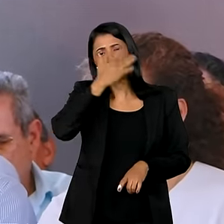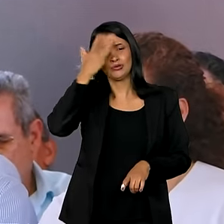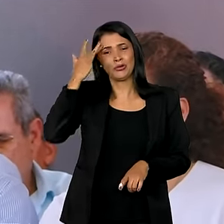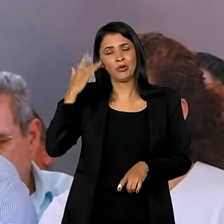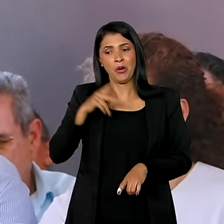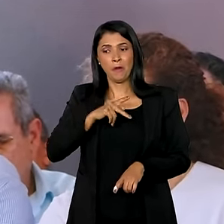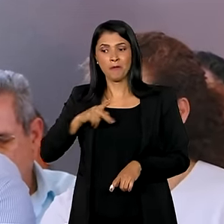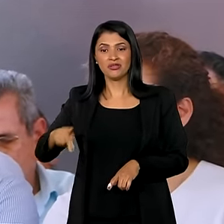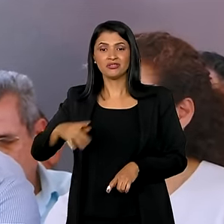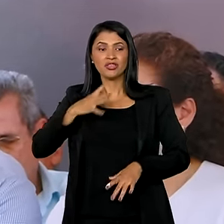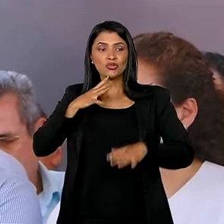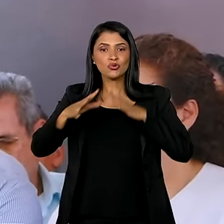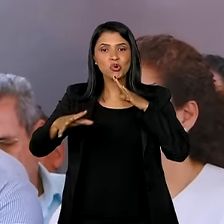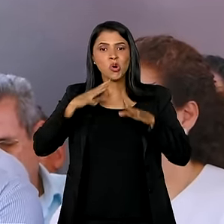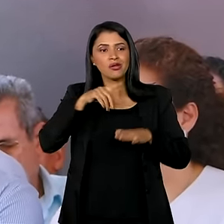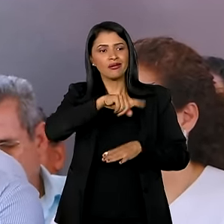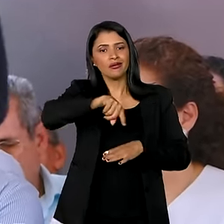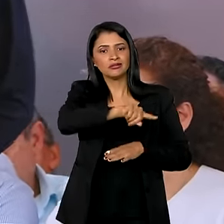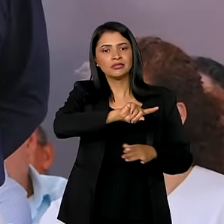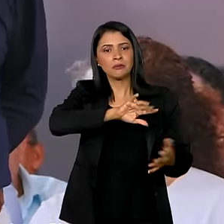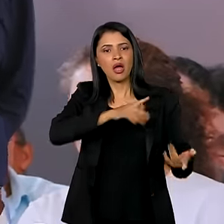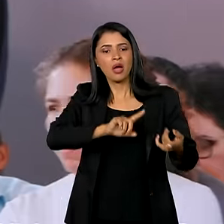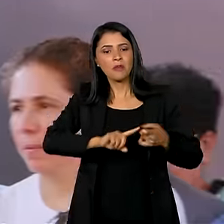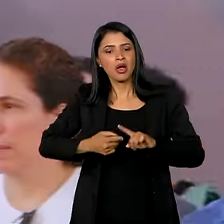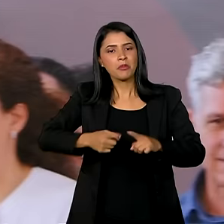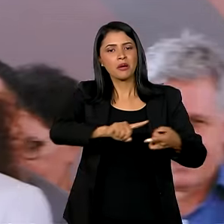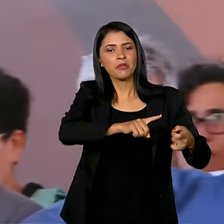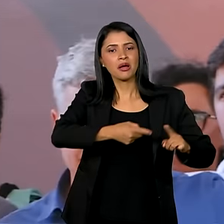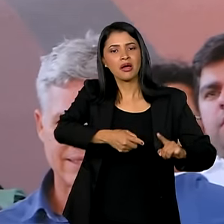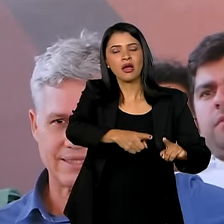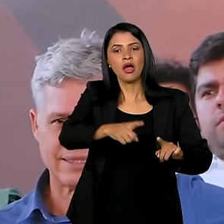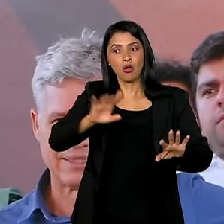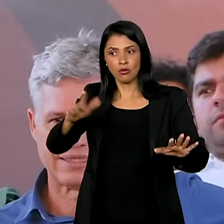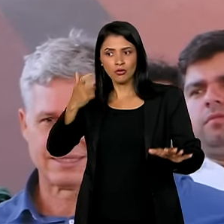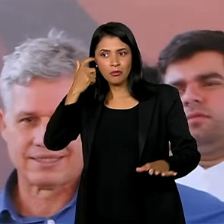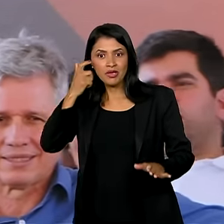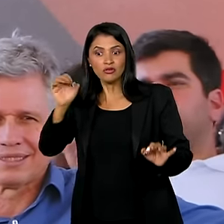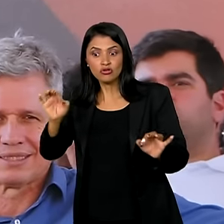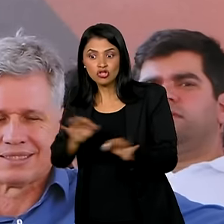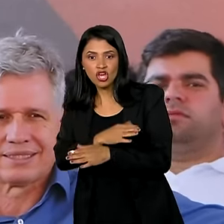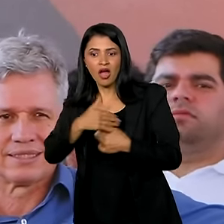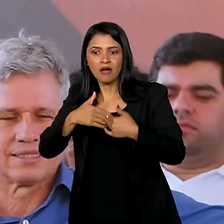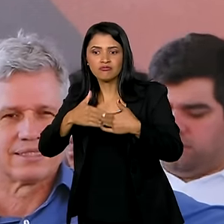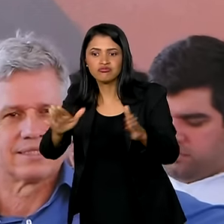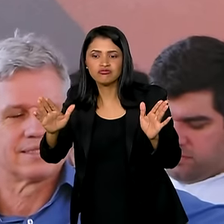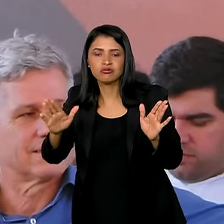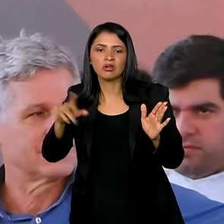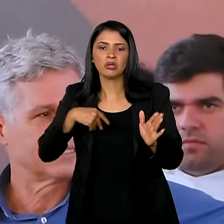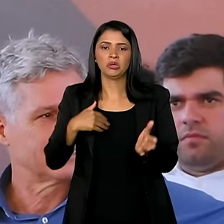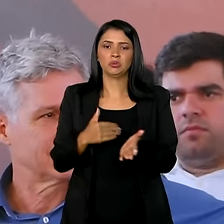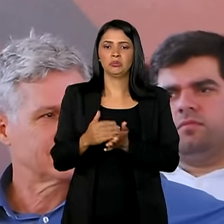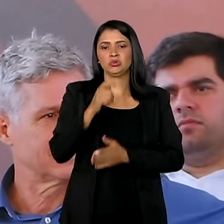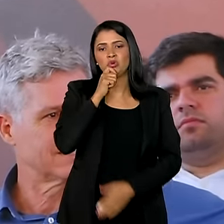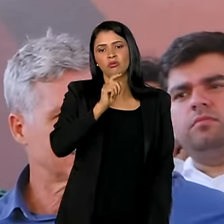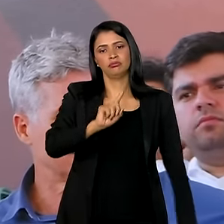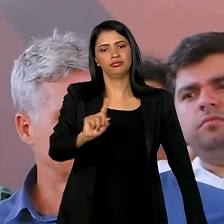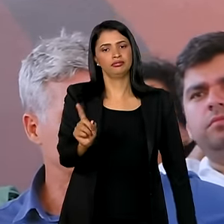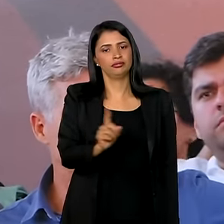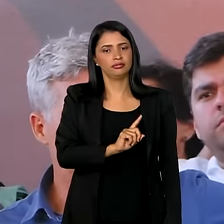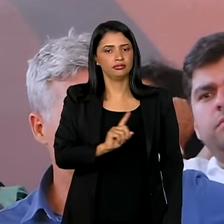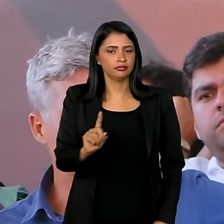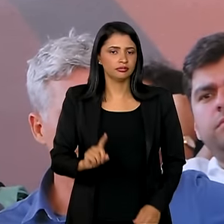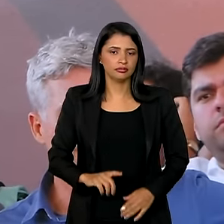República não conhece, que muitas vezes, quando eu penso que a obra já está inaugurada, ela nem começou.